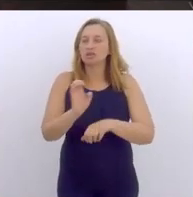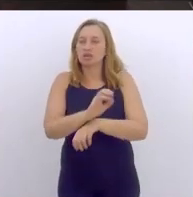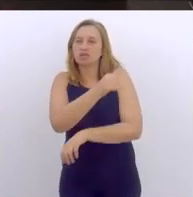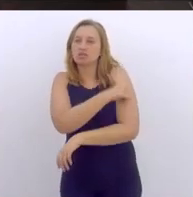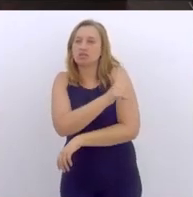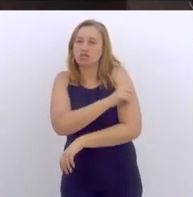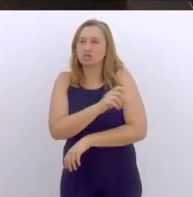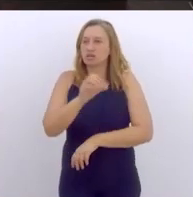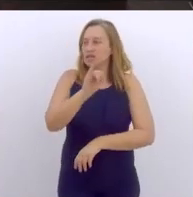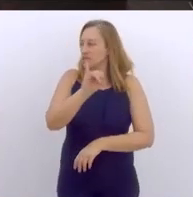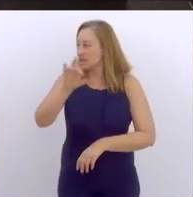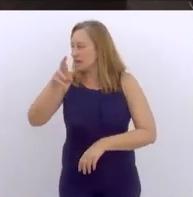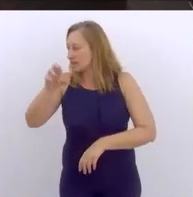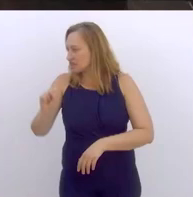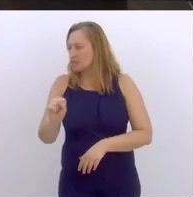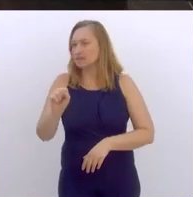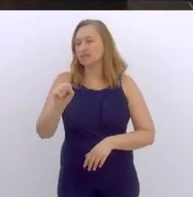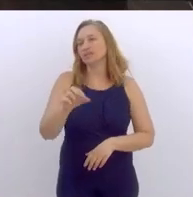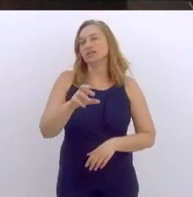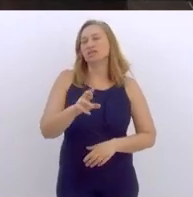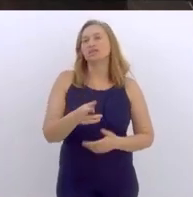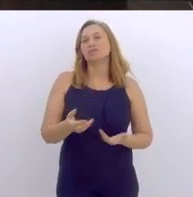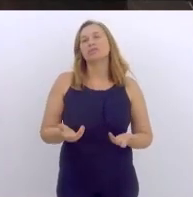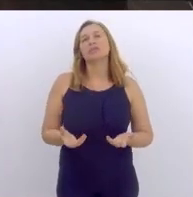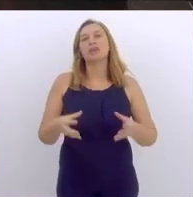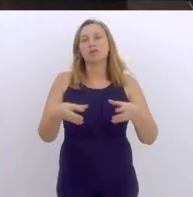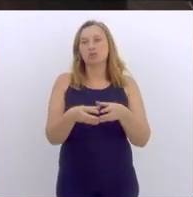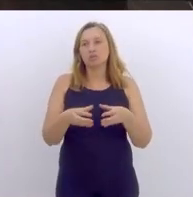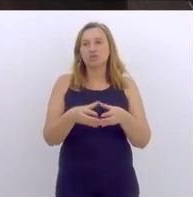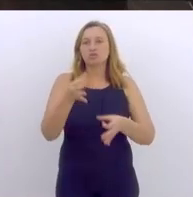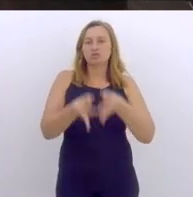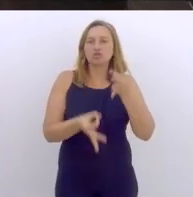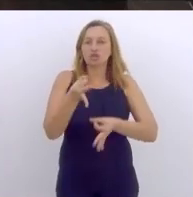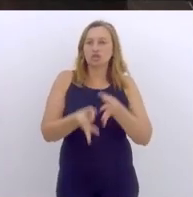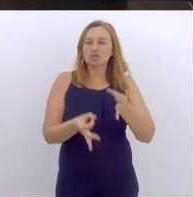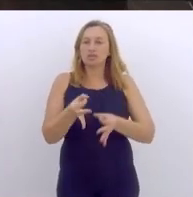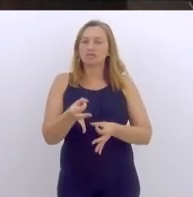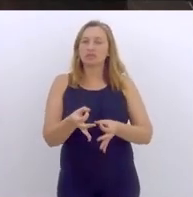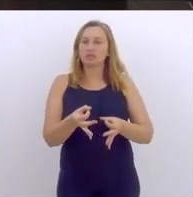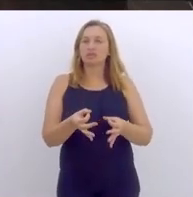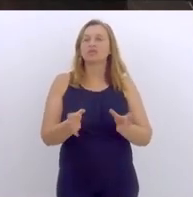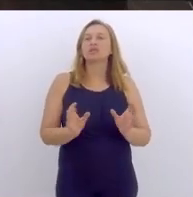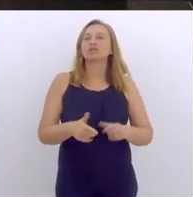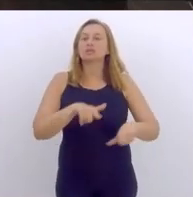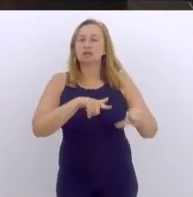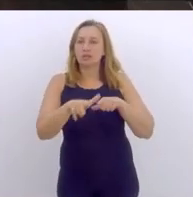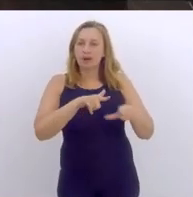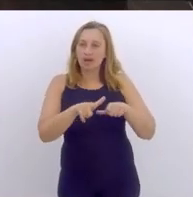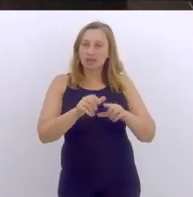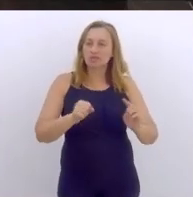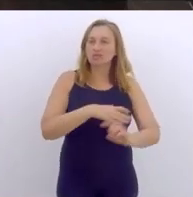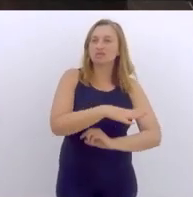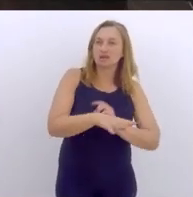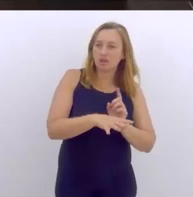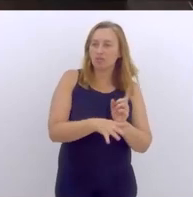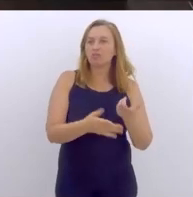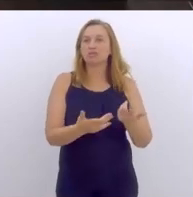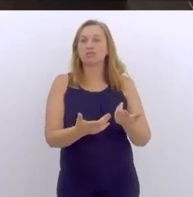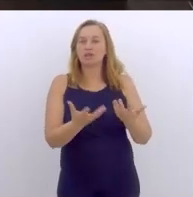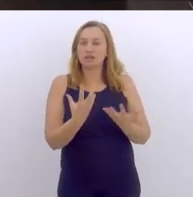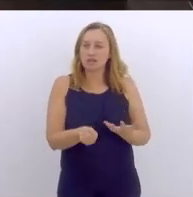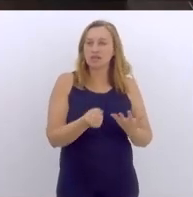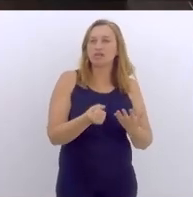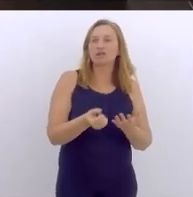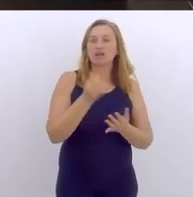Janeiro, Ceasa, RJ. Pareceres da Comissão de Constituição e Justiça pela Juridicidade, Trabalho, Legislação Social e Seguridade Social,